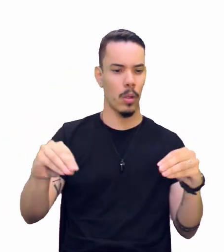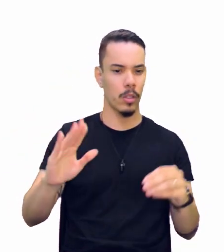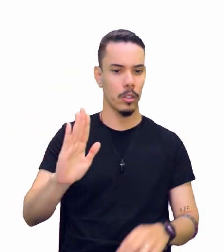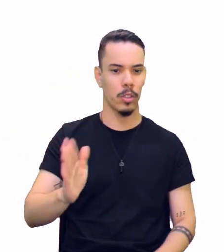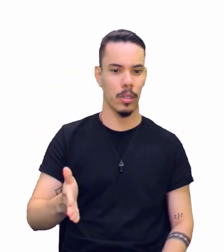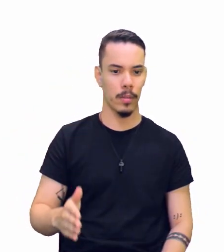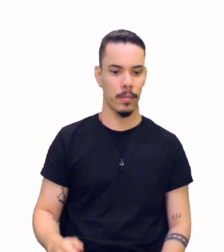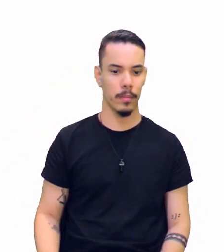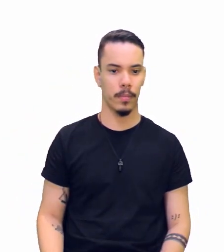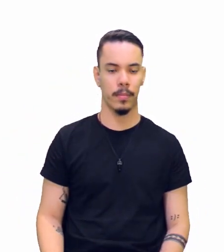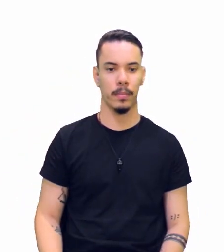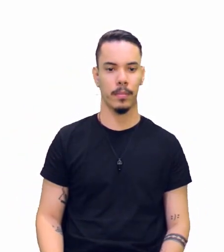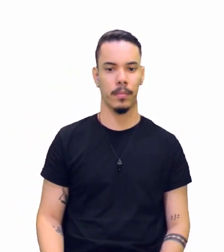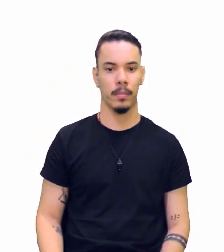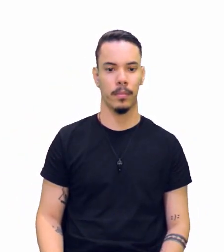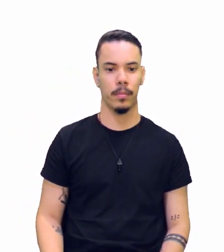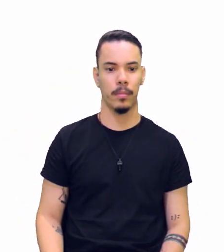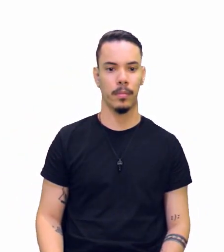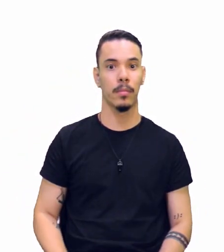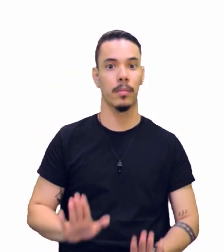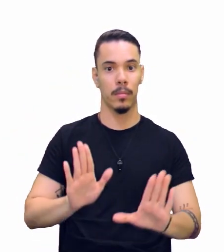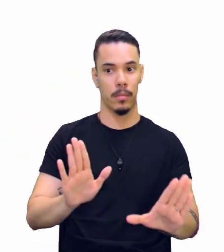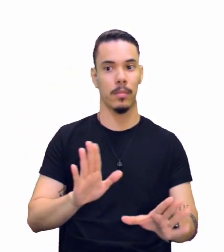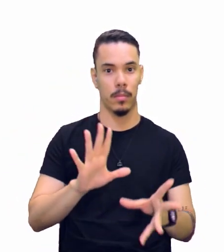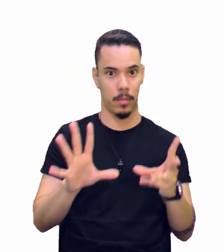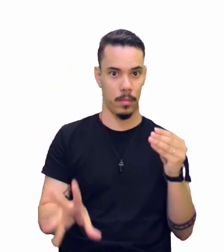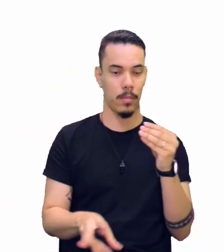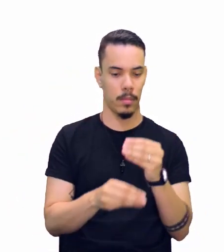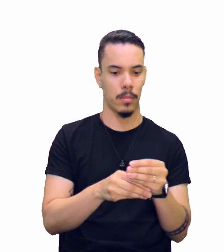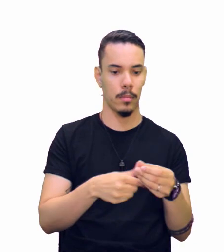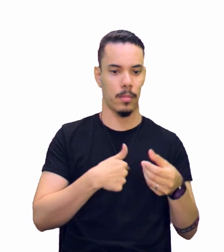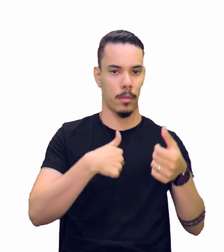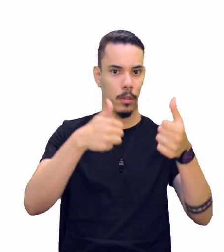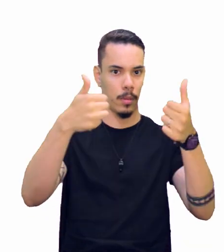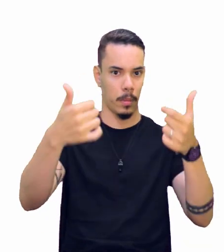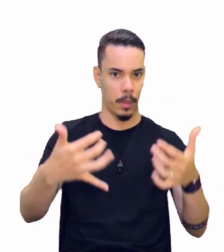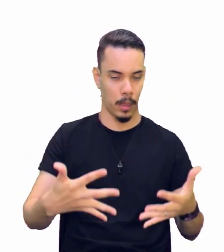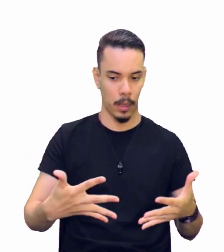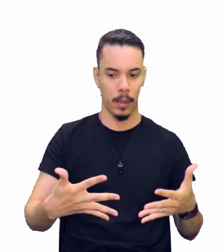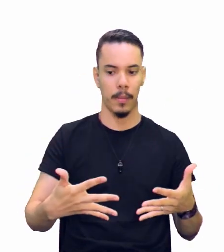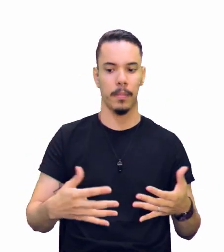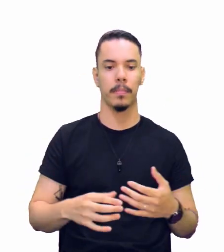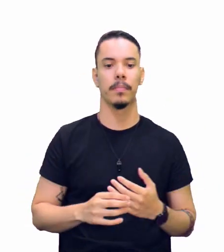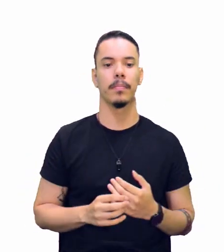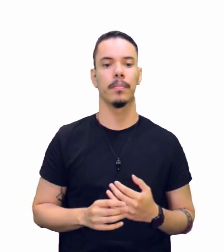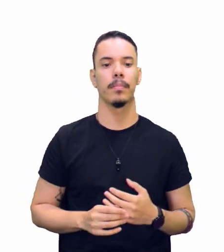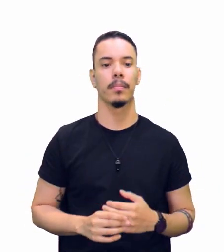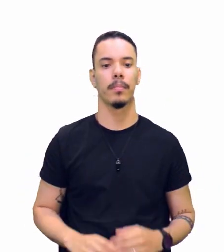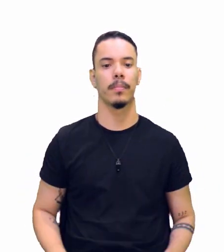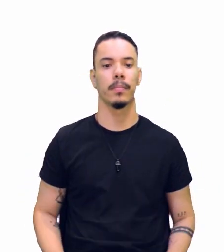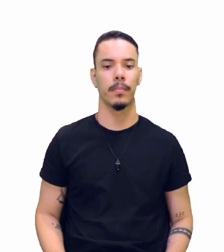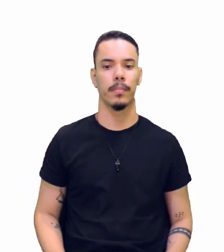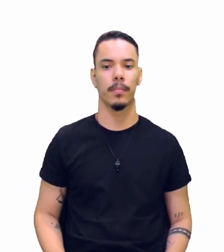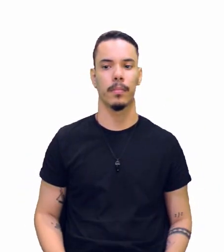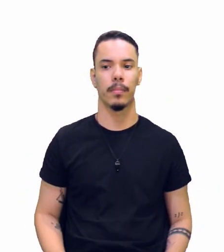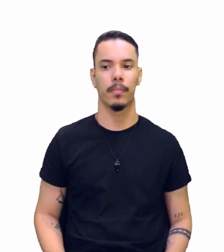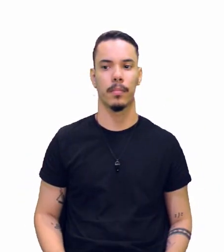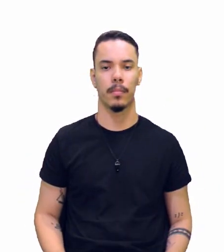tô com medo de não ter colocado, então eu já vou comentar com vocês sobre o que eu vou comentar